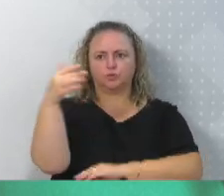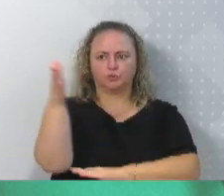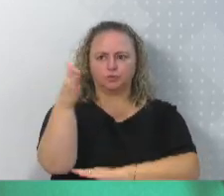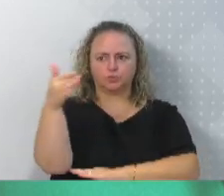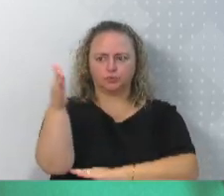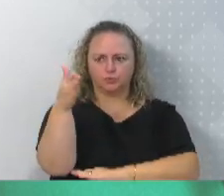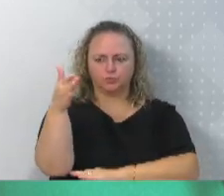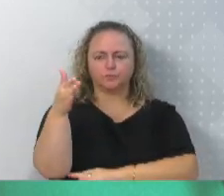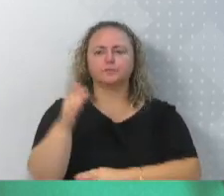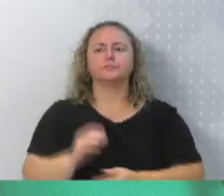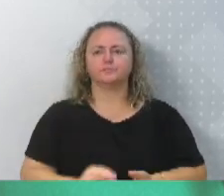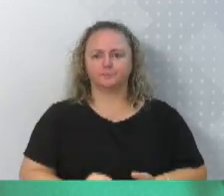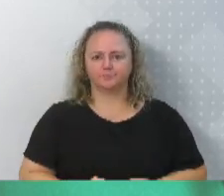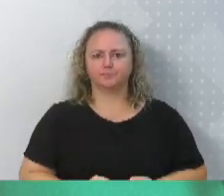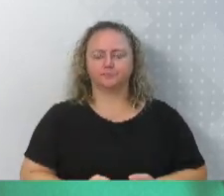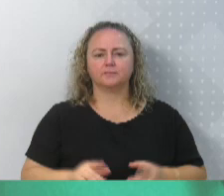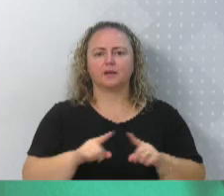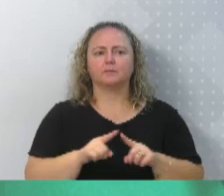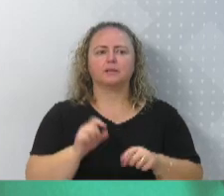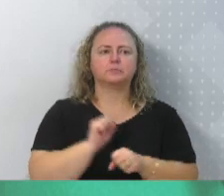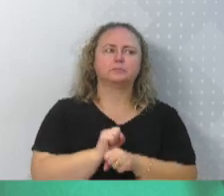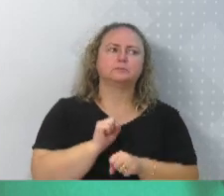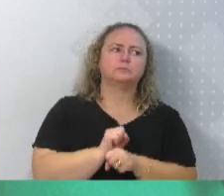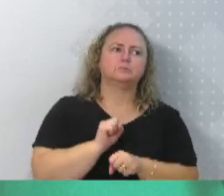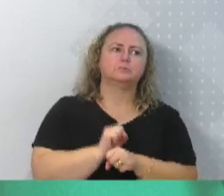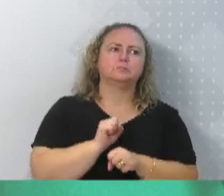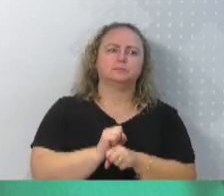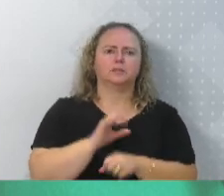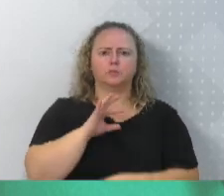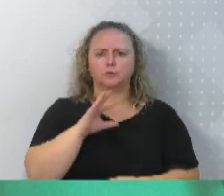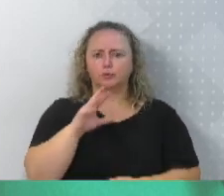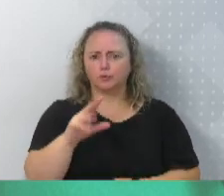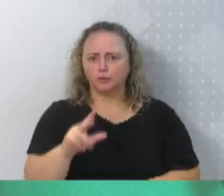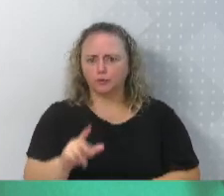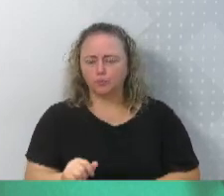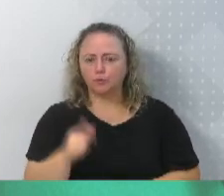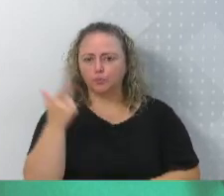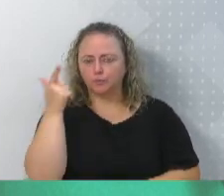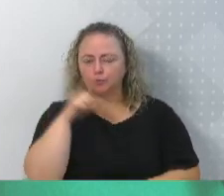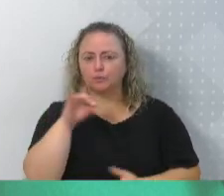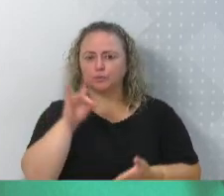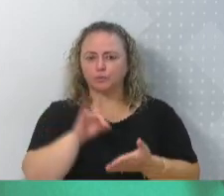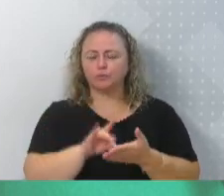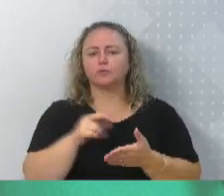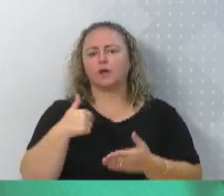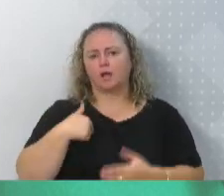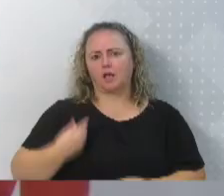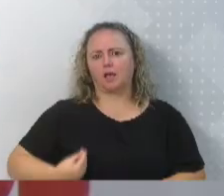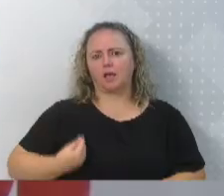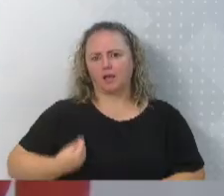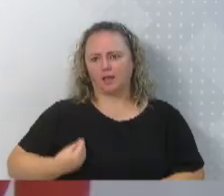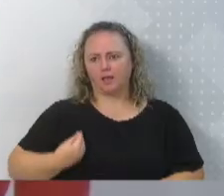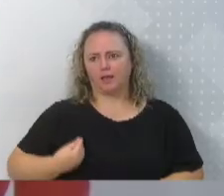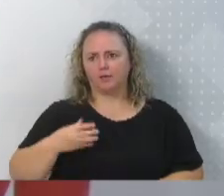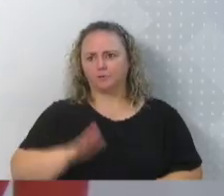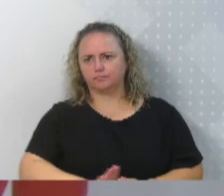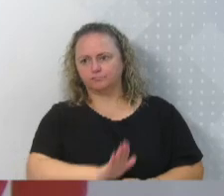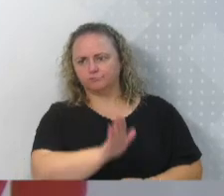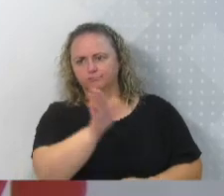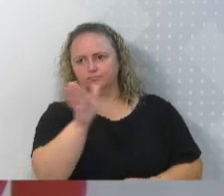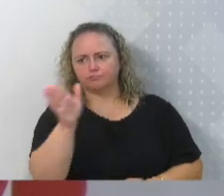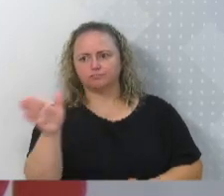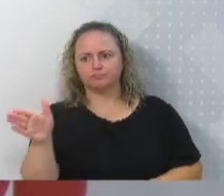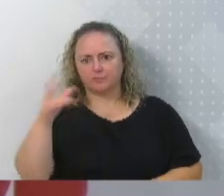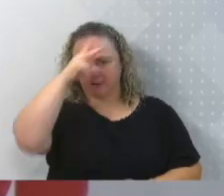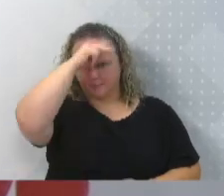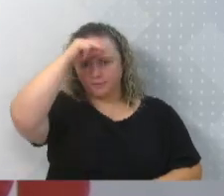mas para que não Esperasse aguardasse todo o trâmite tal da prefeitura para fazer isso aí eu já estive lá em uma das idas até a prefeitura